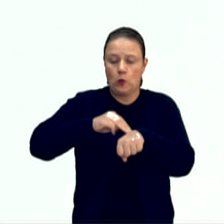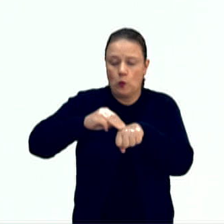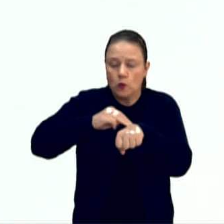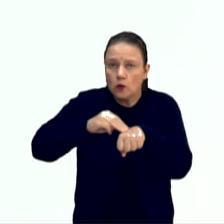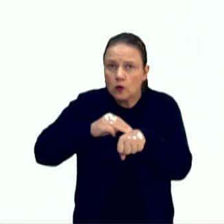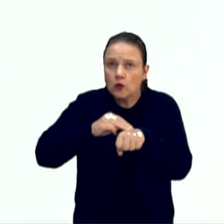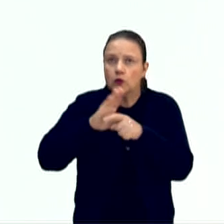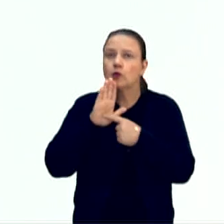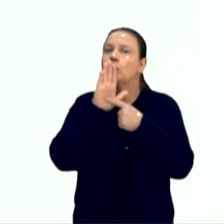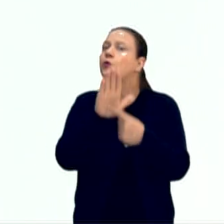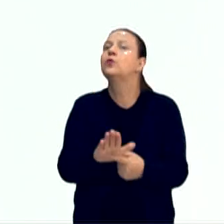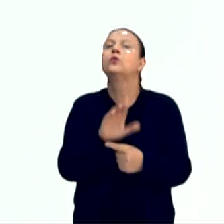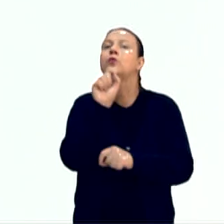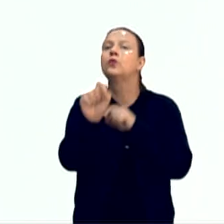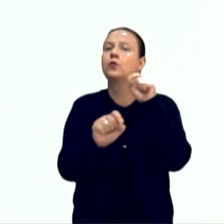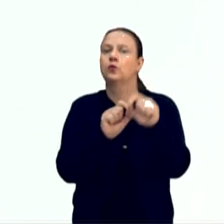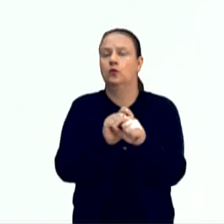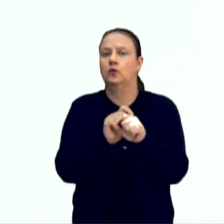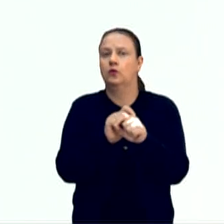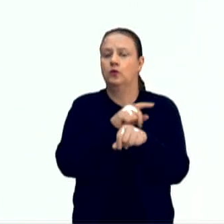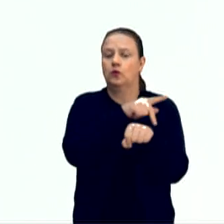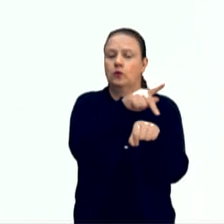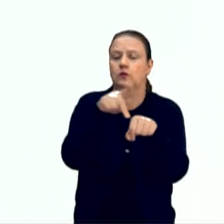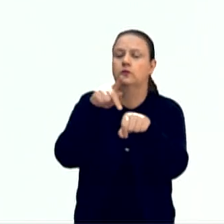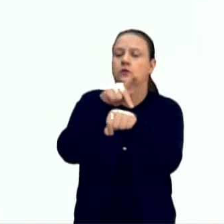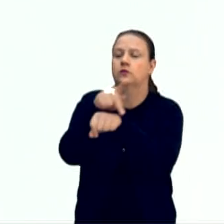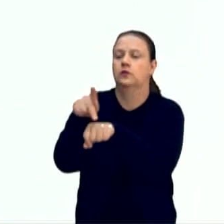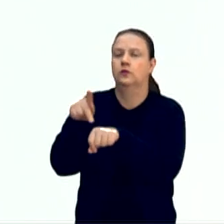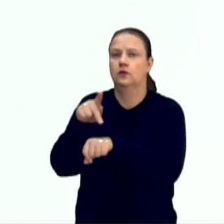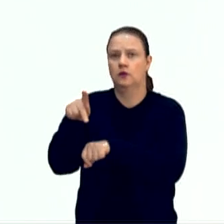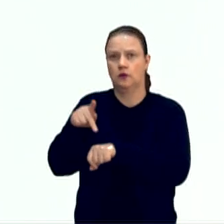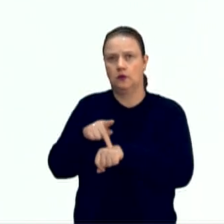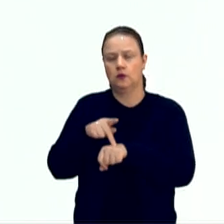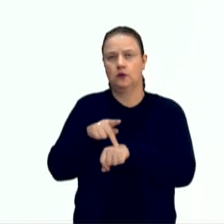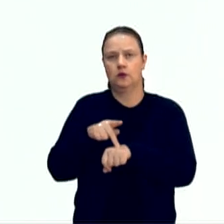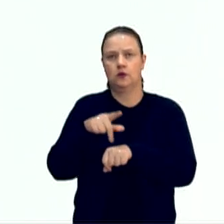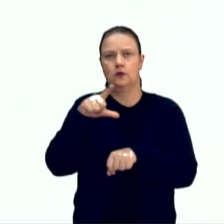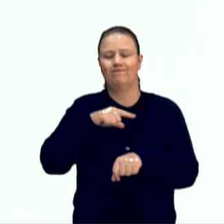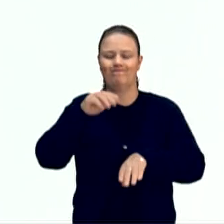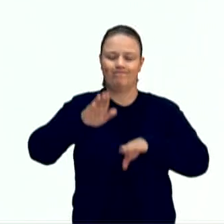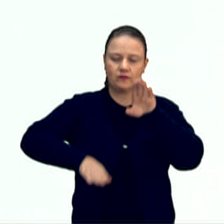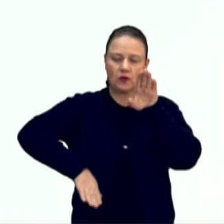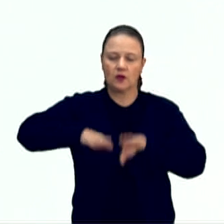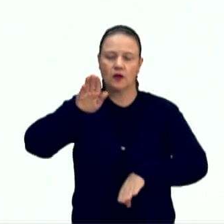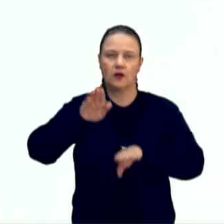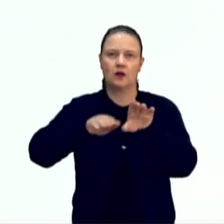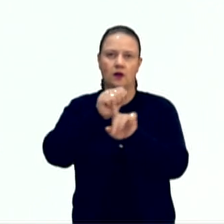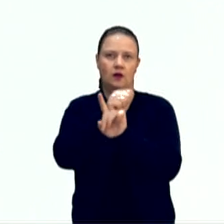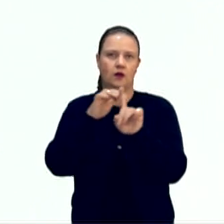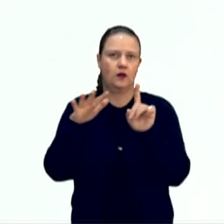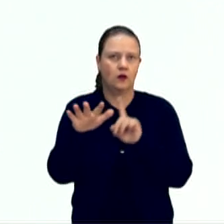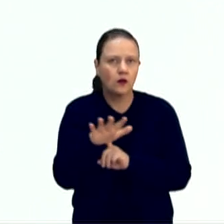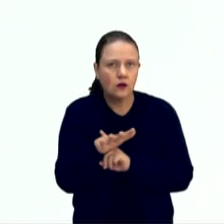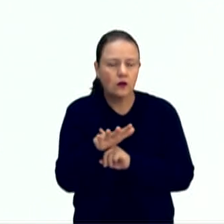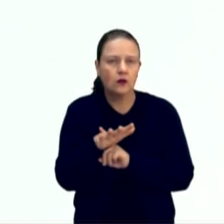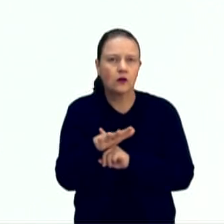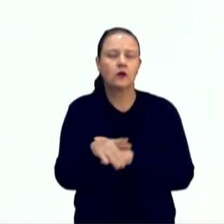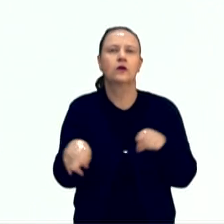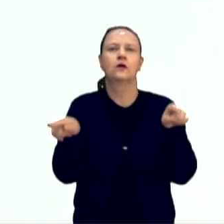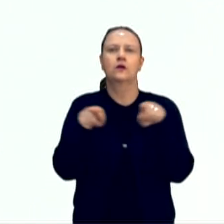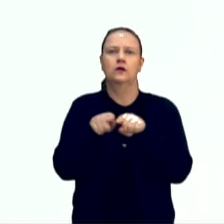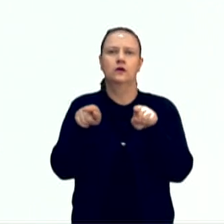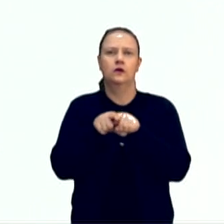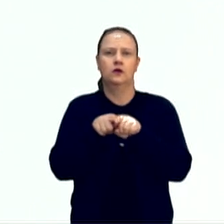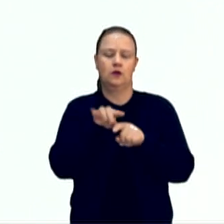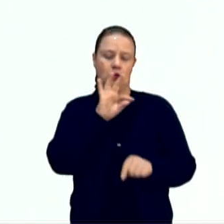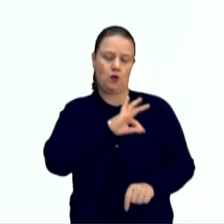está representando os países que são aí, tem um índice de desigualdade social e de concentração